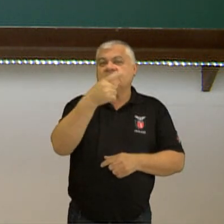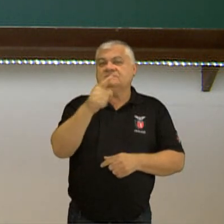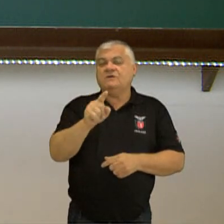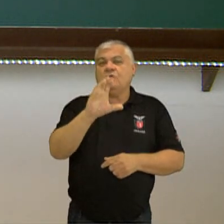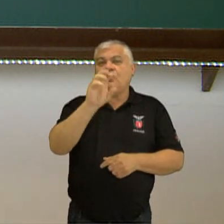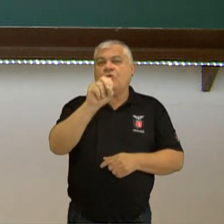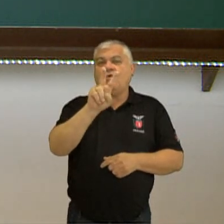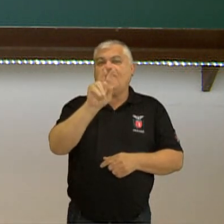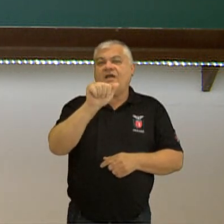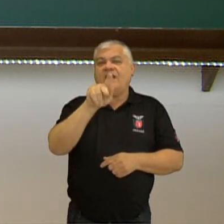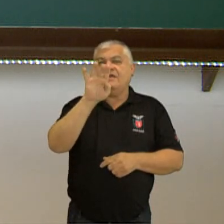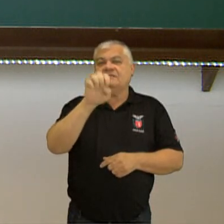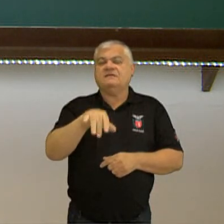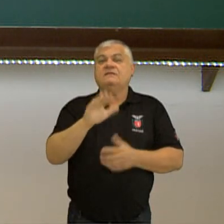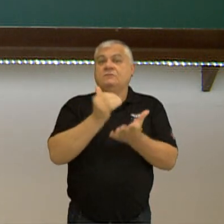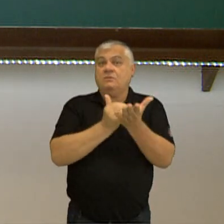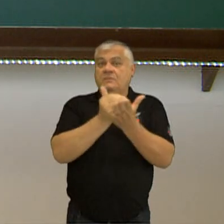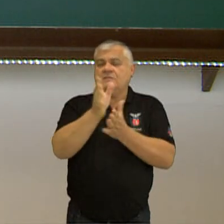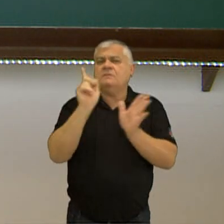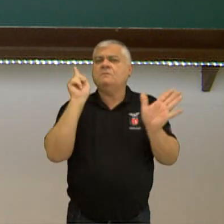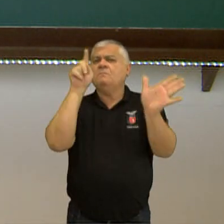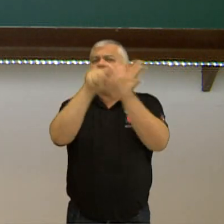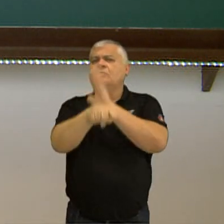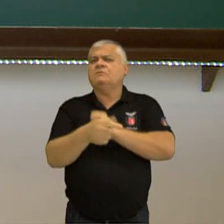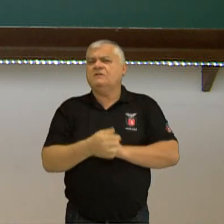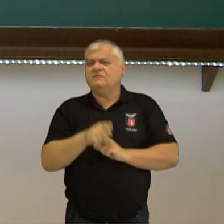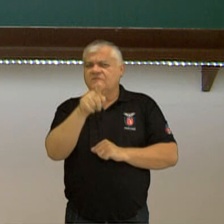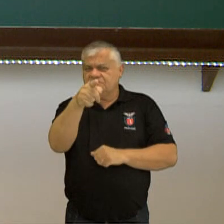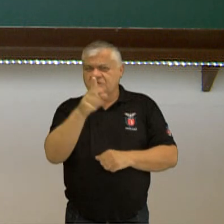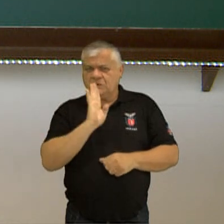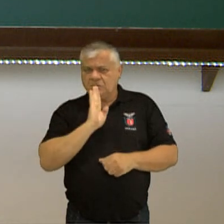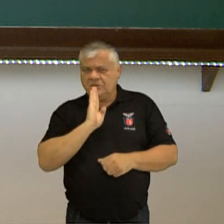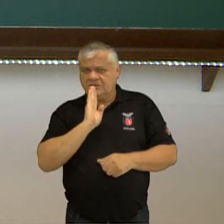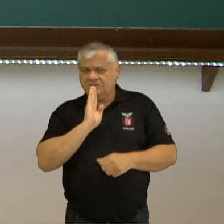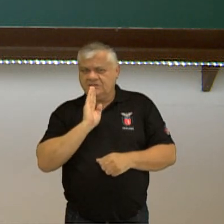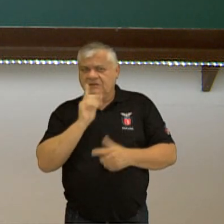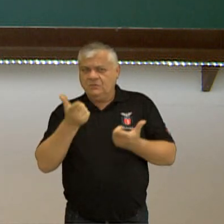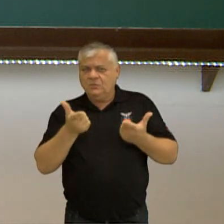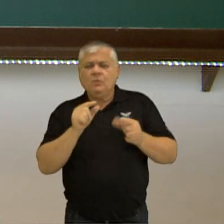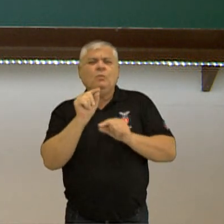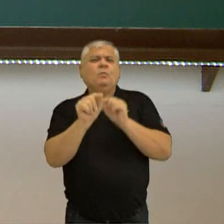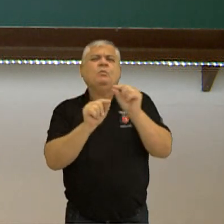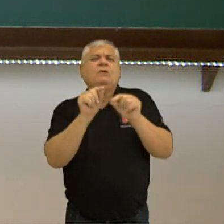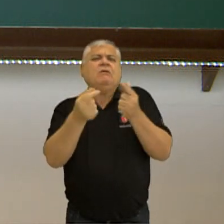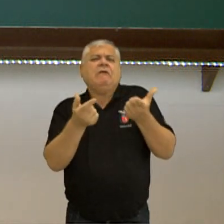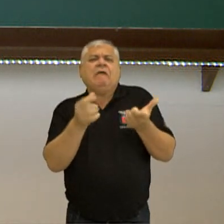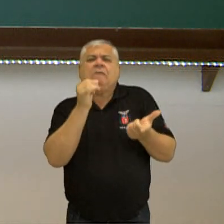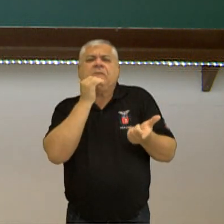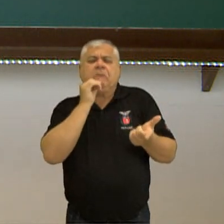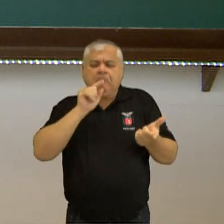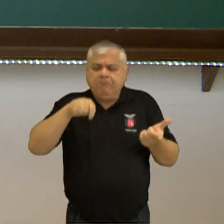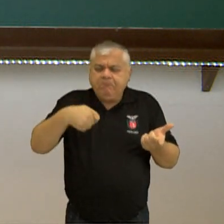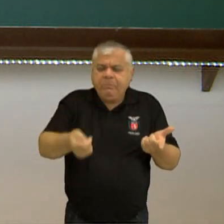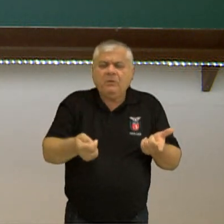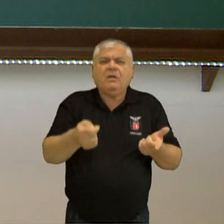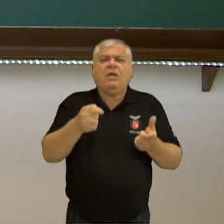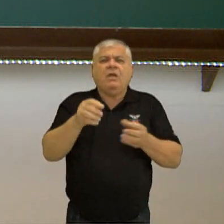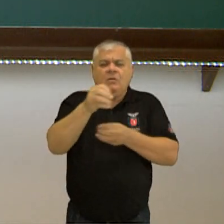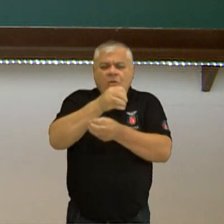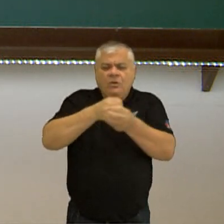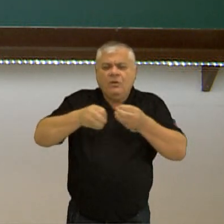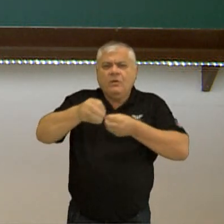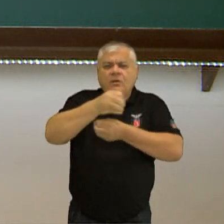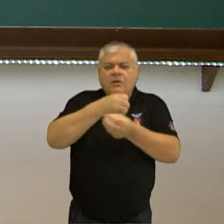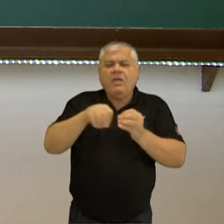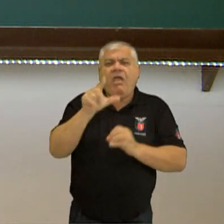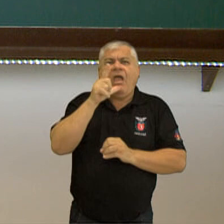covalente. Inicio perguntando se vocês sabem me dizer pelo que é formado as moléculas que